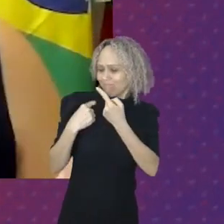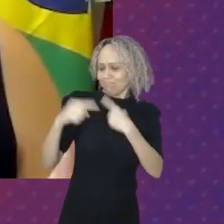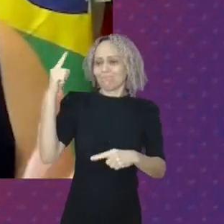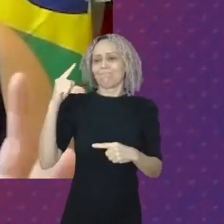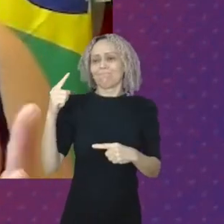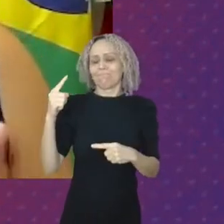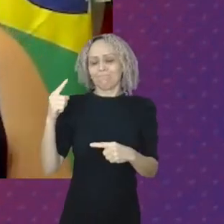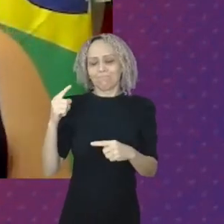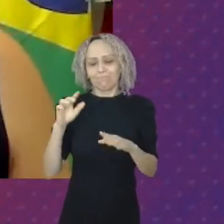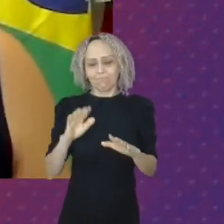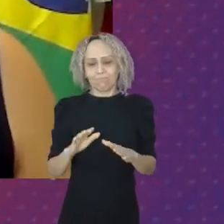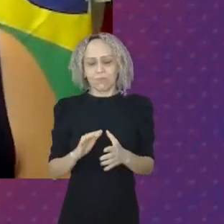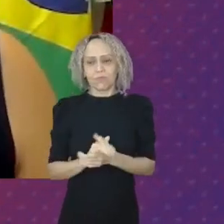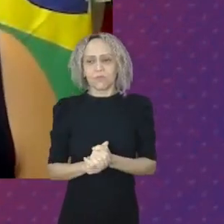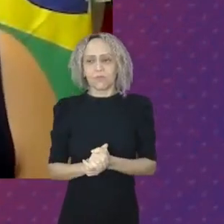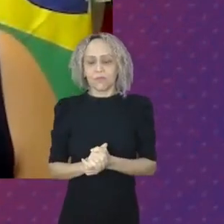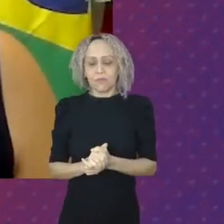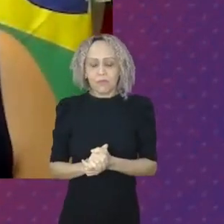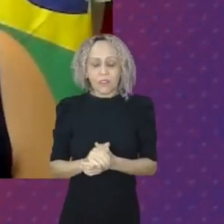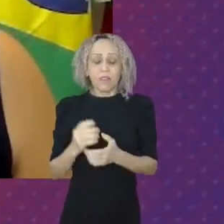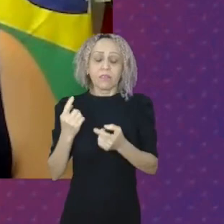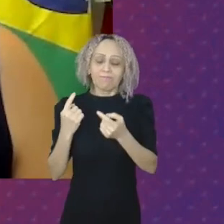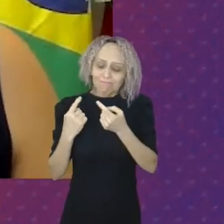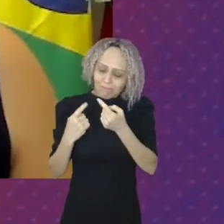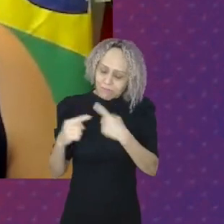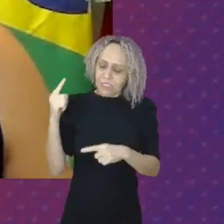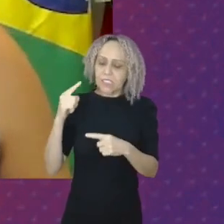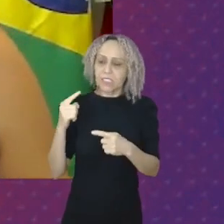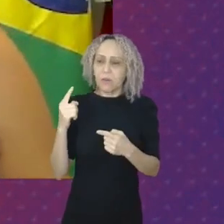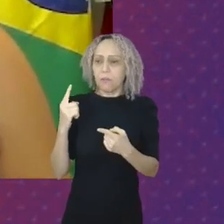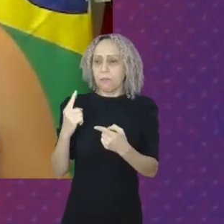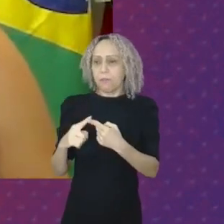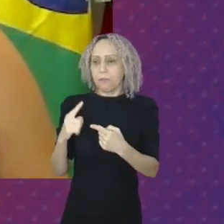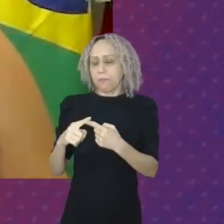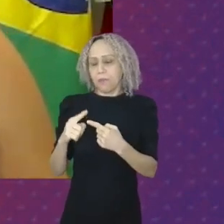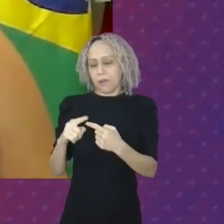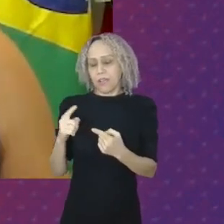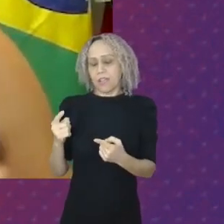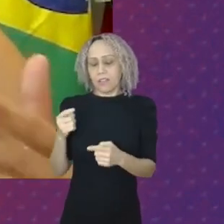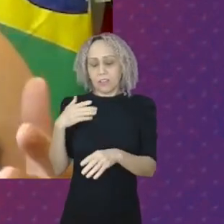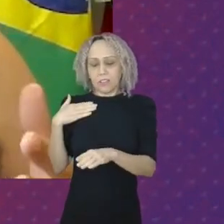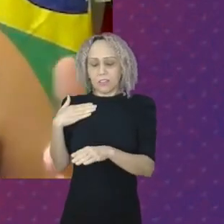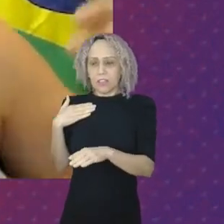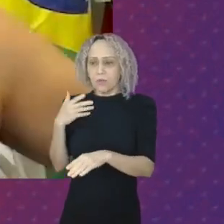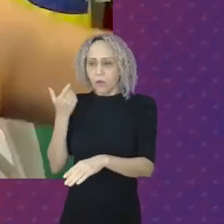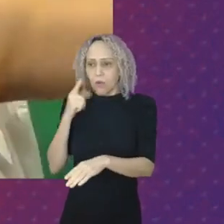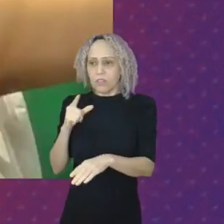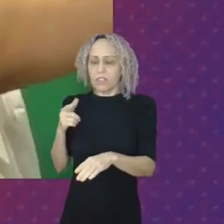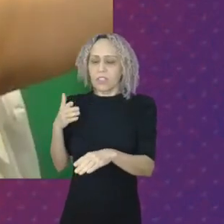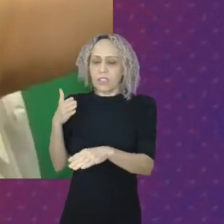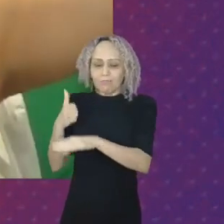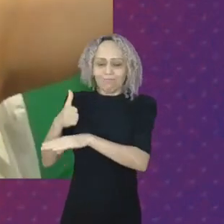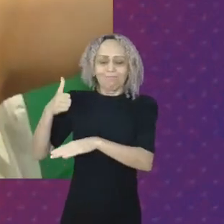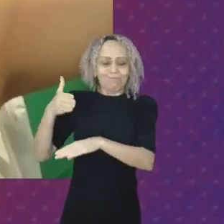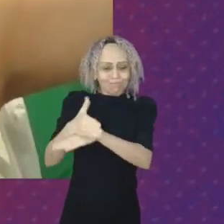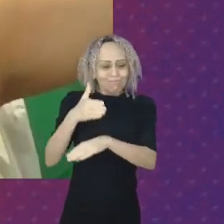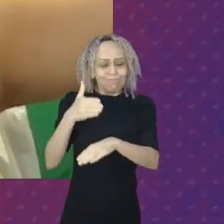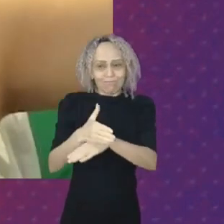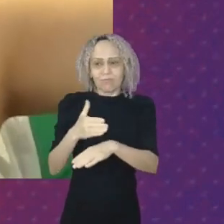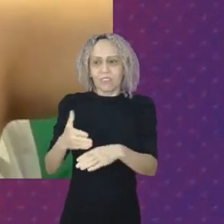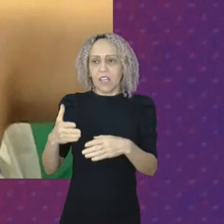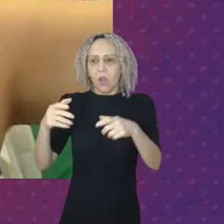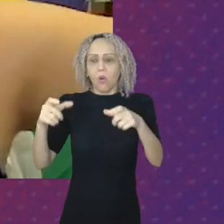dos moldes da ocupação dos espaços de representação, de decisão e de poder, que vem desde